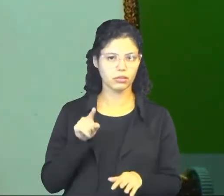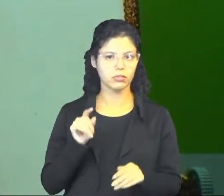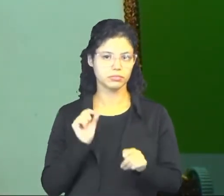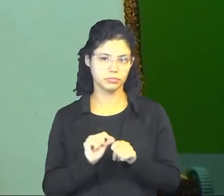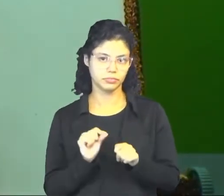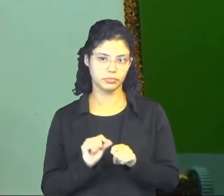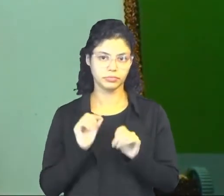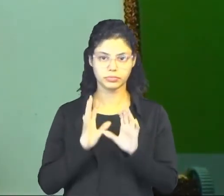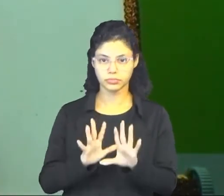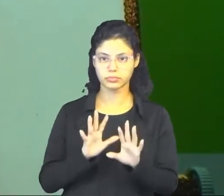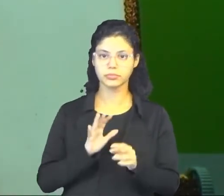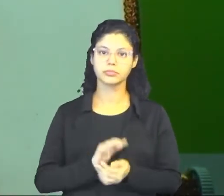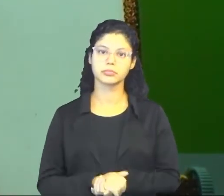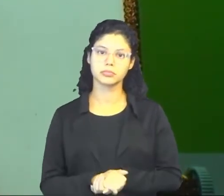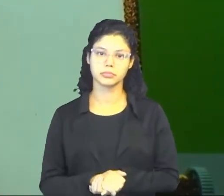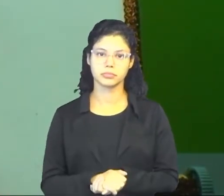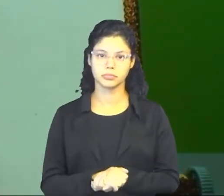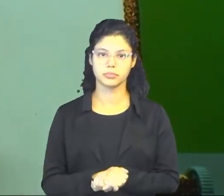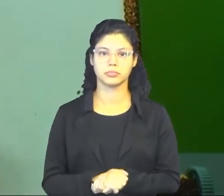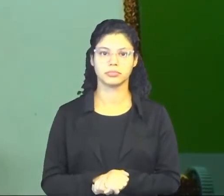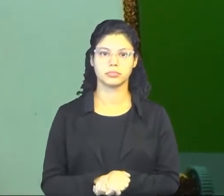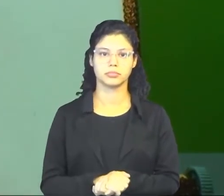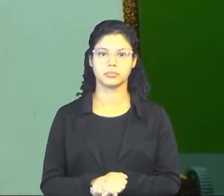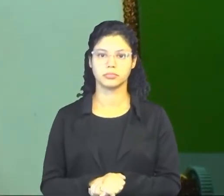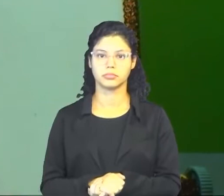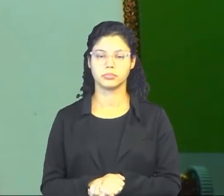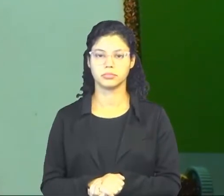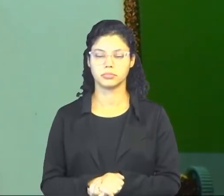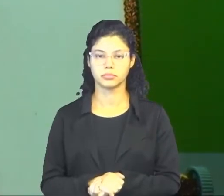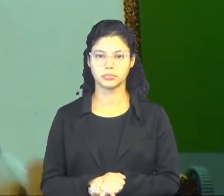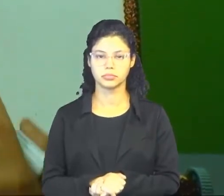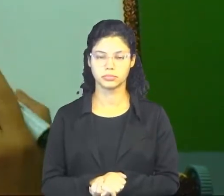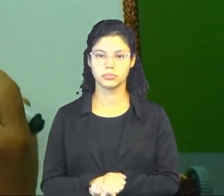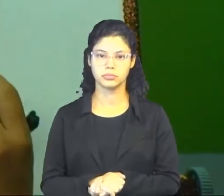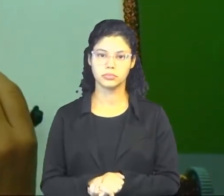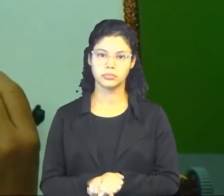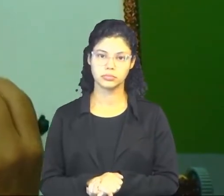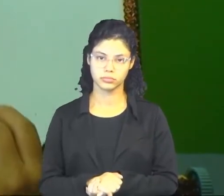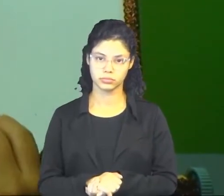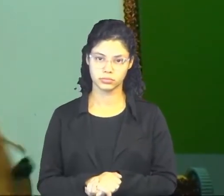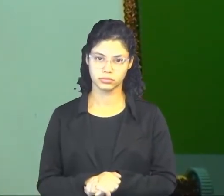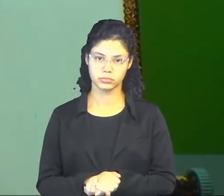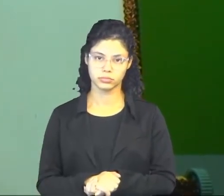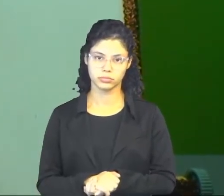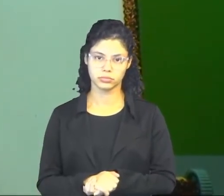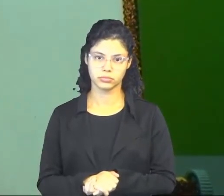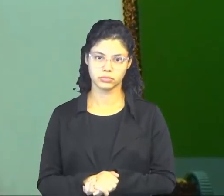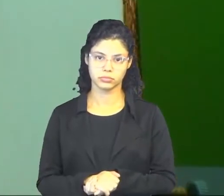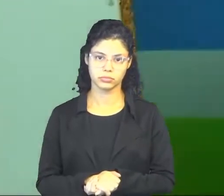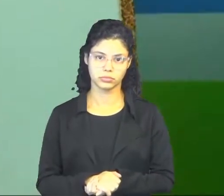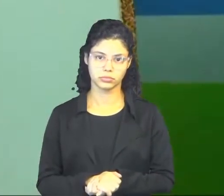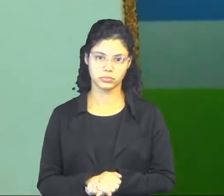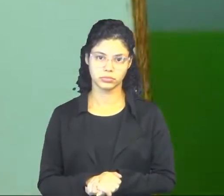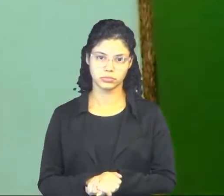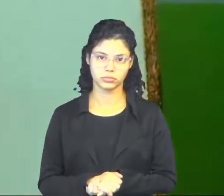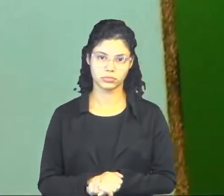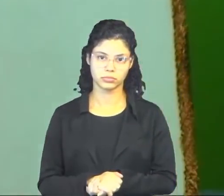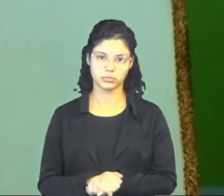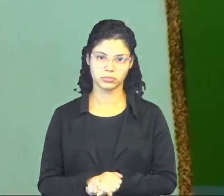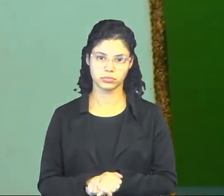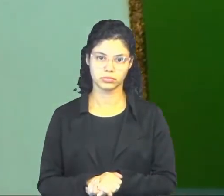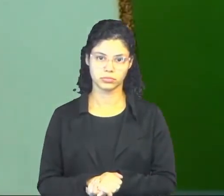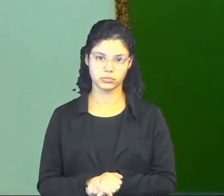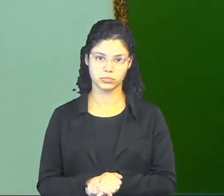Mesma conta, vou pegar aqui, ó, e vou fazer a adição. Eu somo 5 mais 6, 11. Olha só o que vai acontecer,